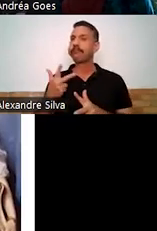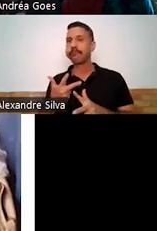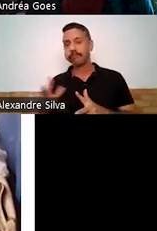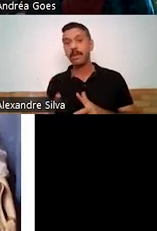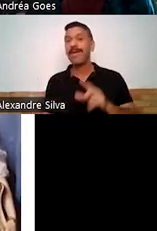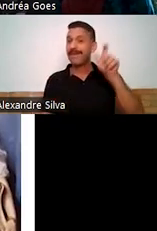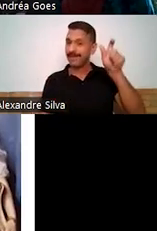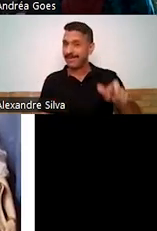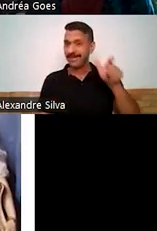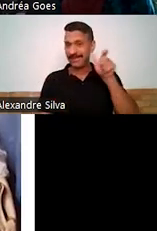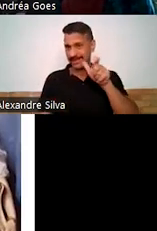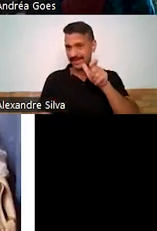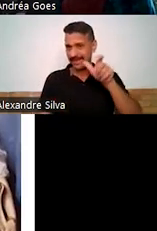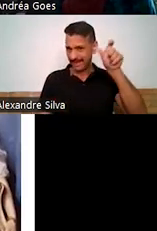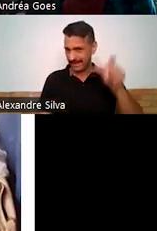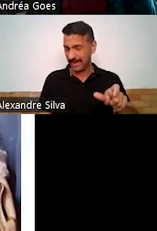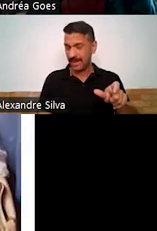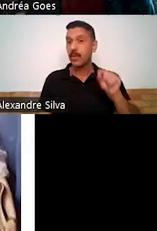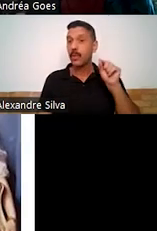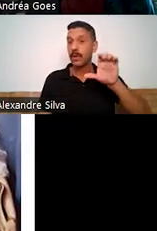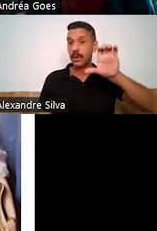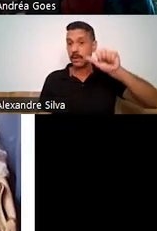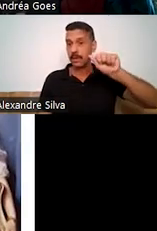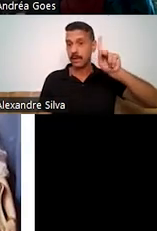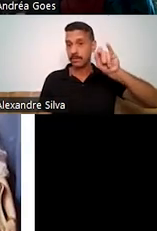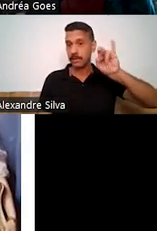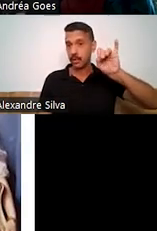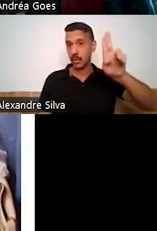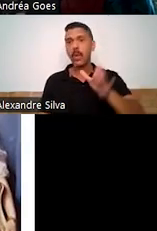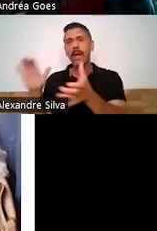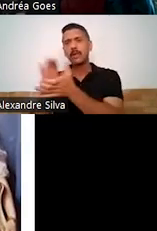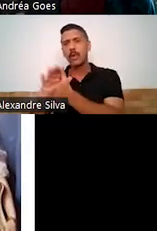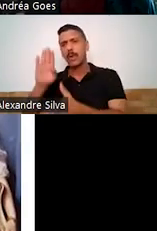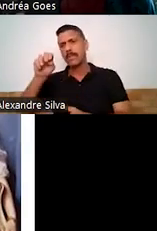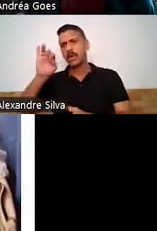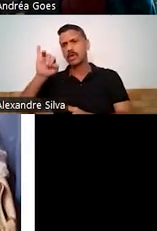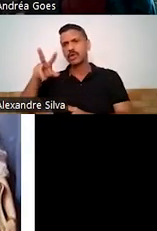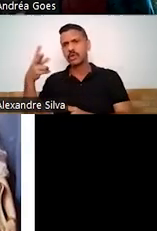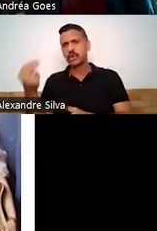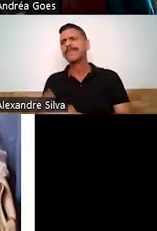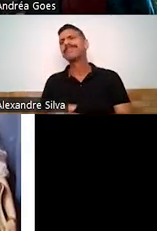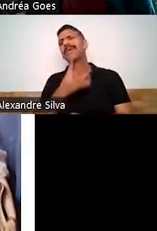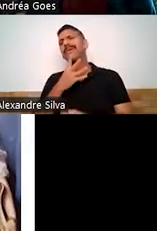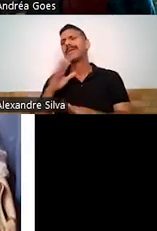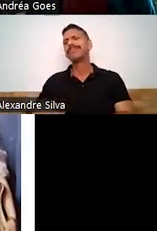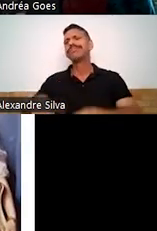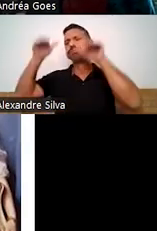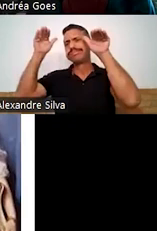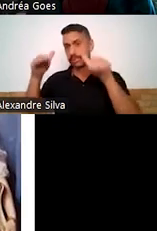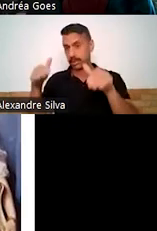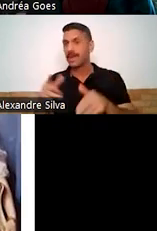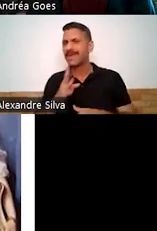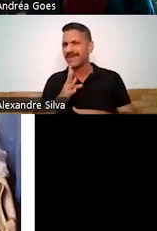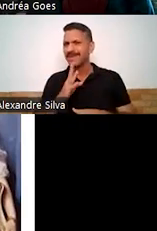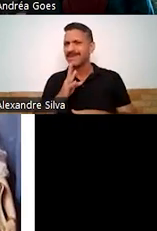Ela era a Capitu, que se casa com o Bentinho, mas eles já se conhecem desde criança. Isso foi publicado, olha